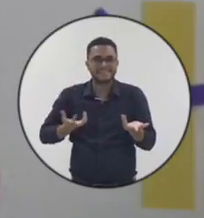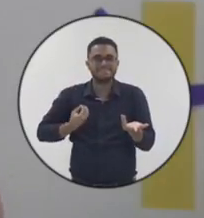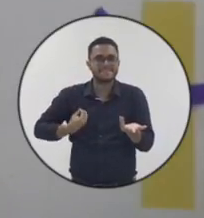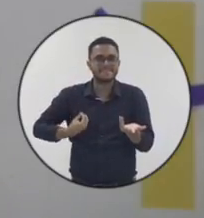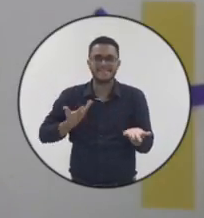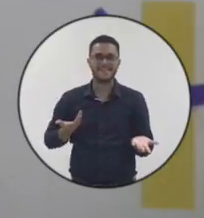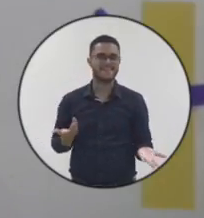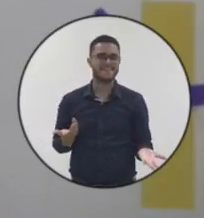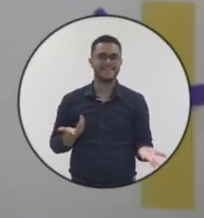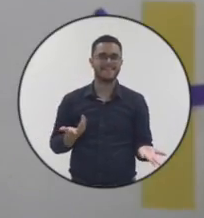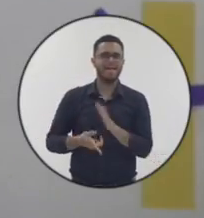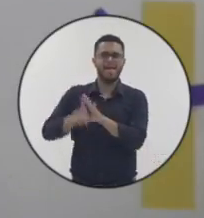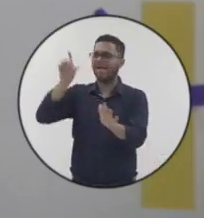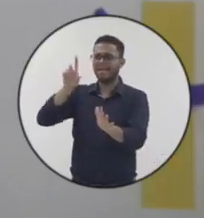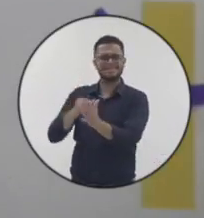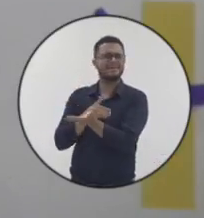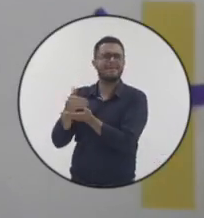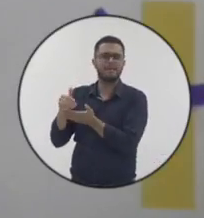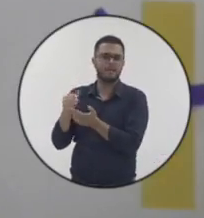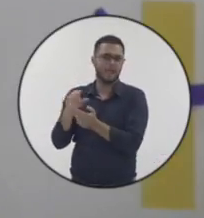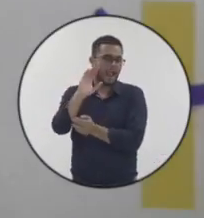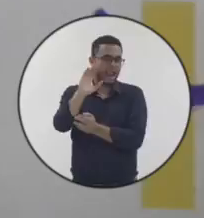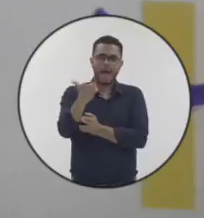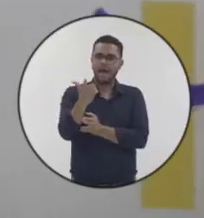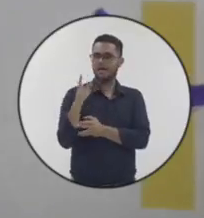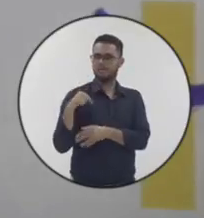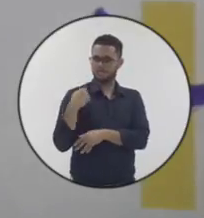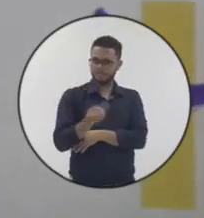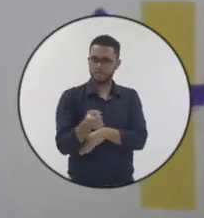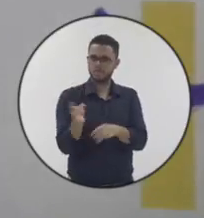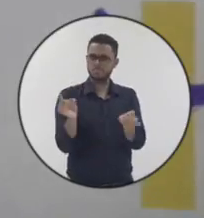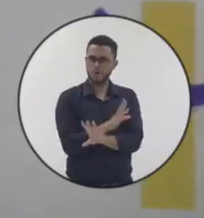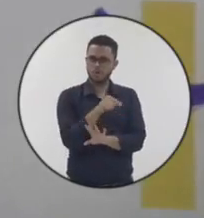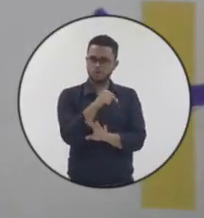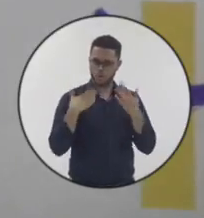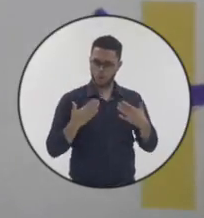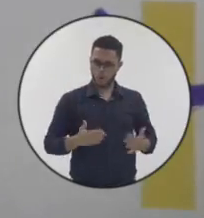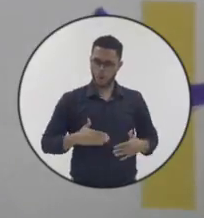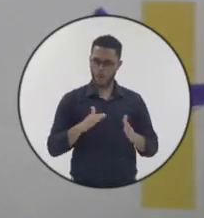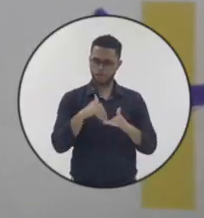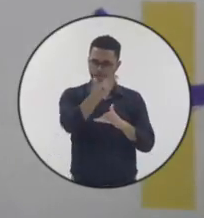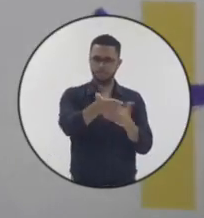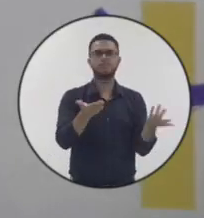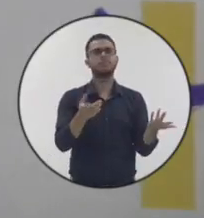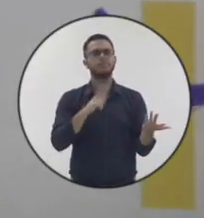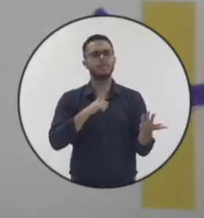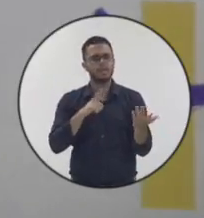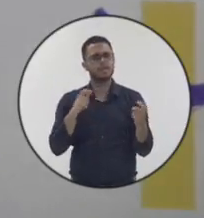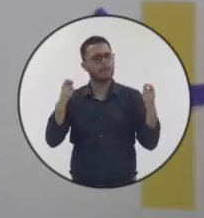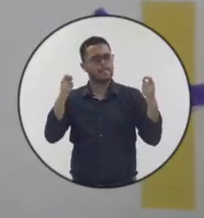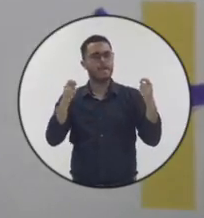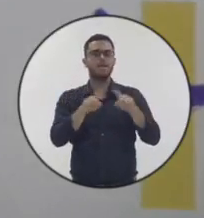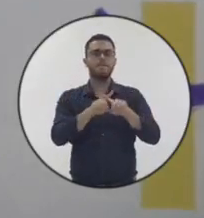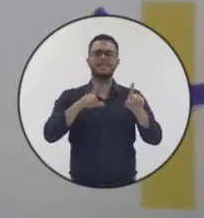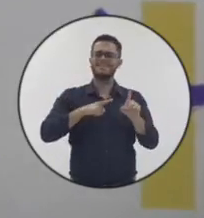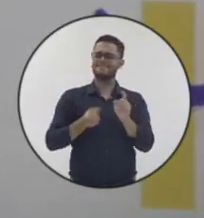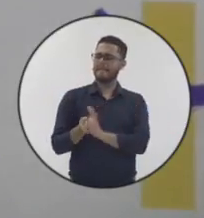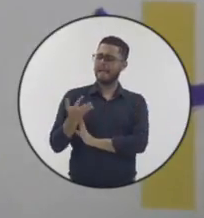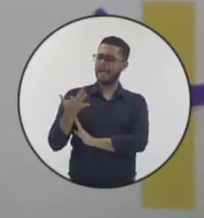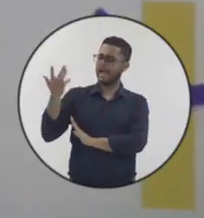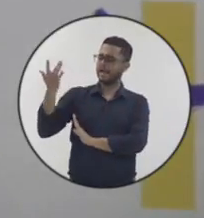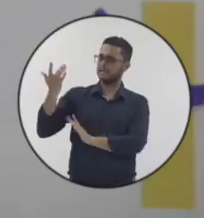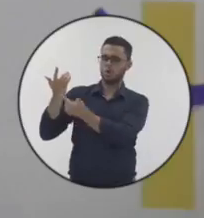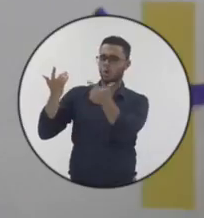de qualquer outra coisa. Claro que, atravessado a esses corpos travestis, a essas lutas, a essas bandeiras, a gente tem muitas